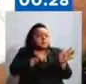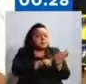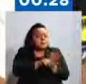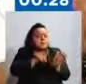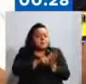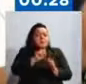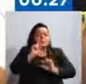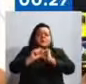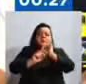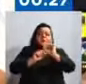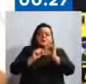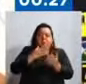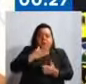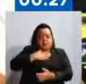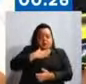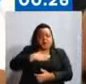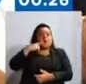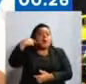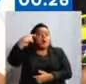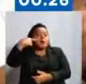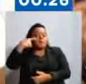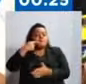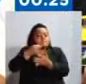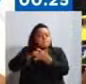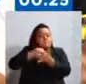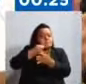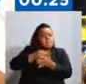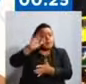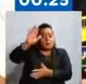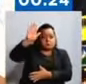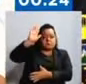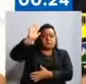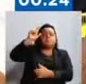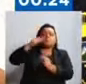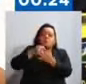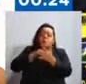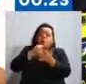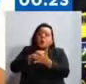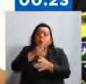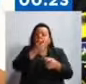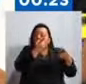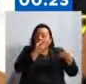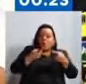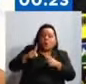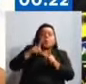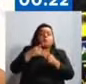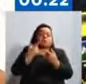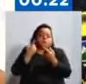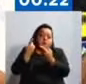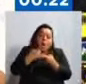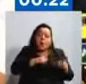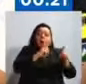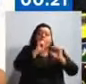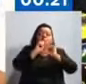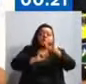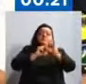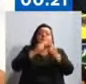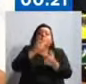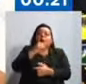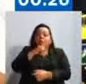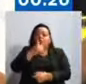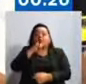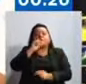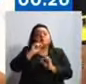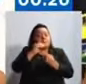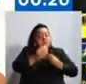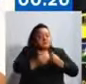advogado que luta contra a Energiza, contra as humilhações, abusos, constrangimentos. E para isso, a vida da Energiza a partir do meu mandato não